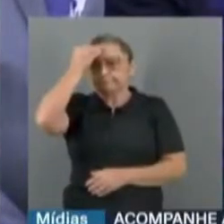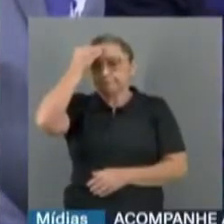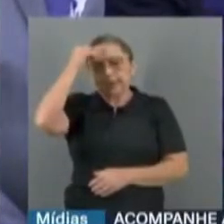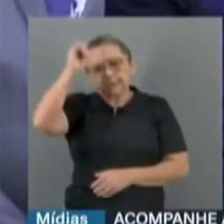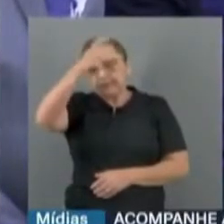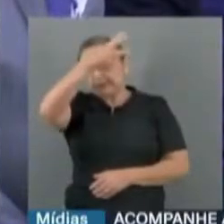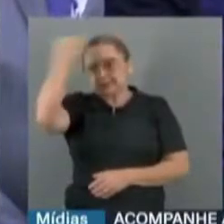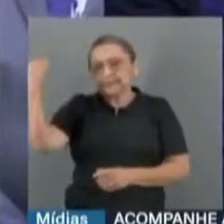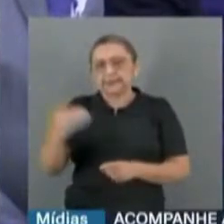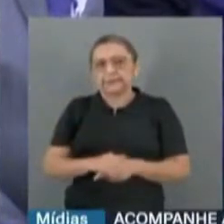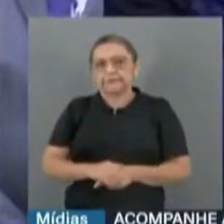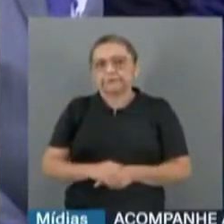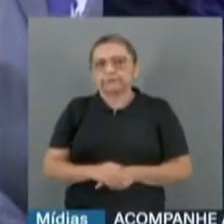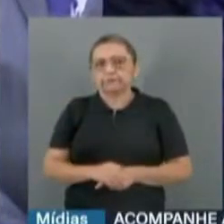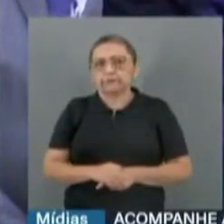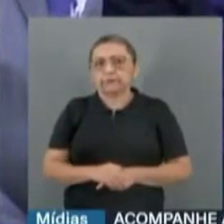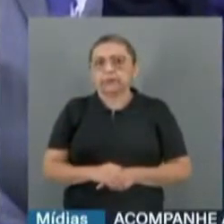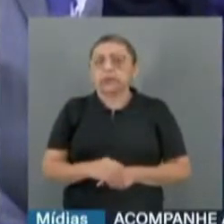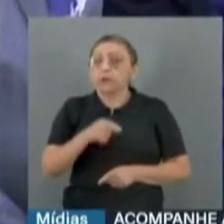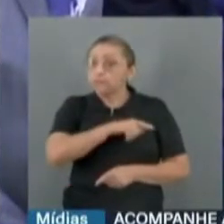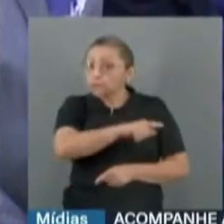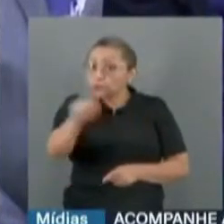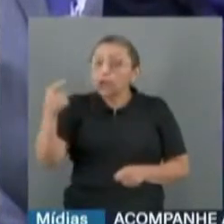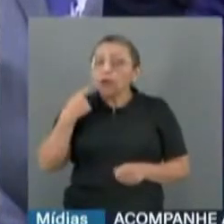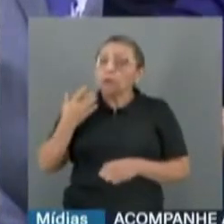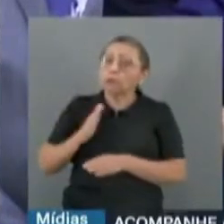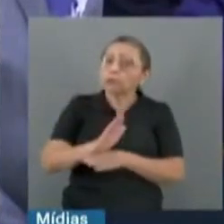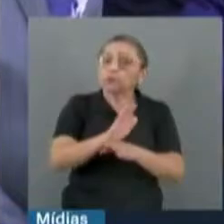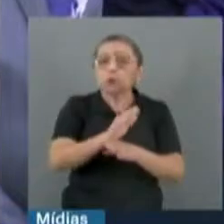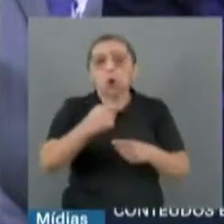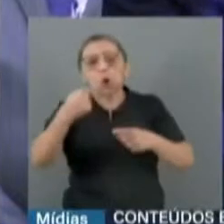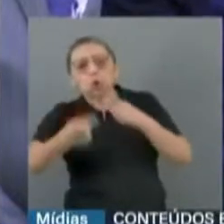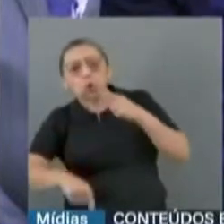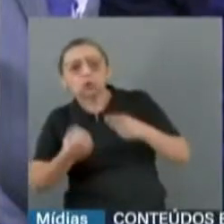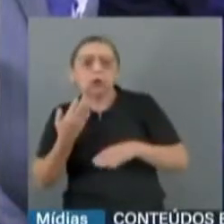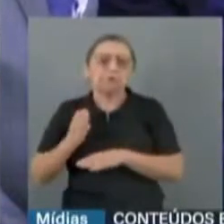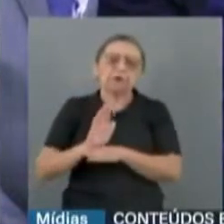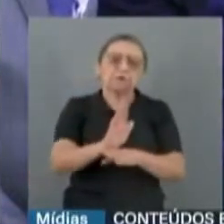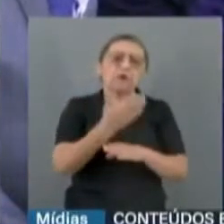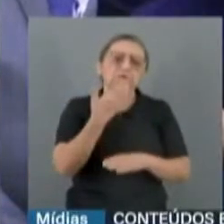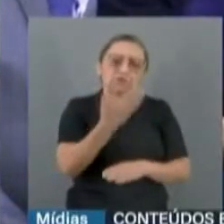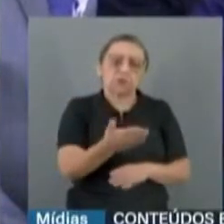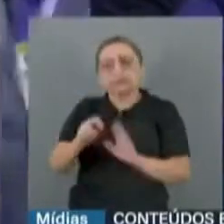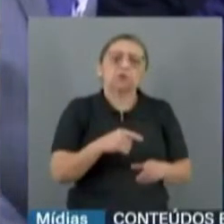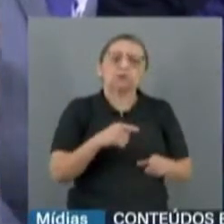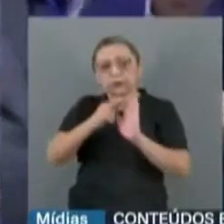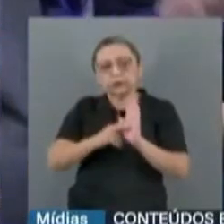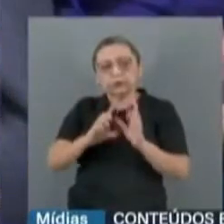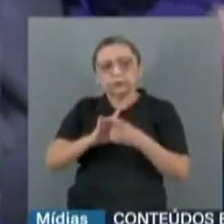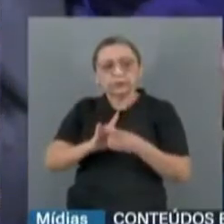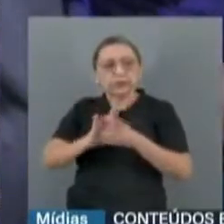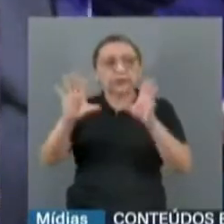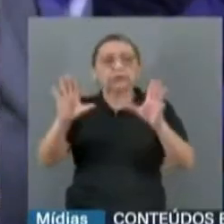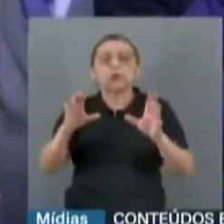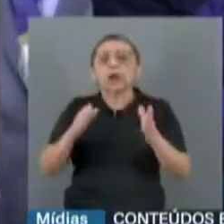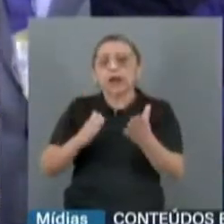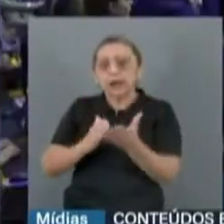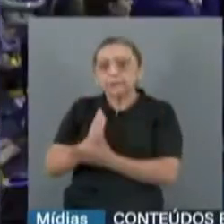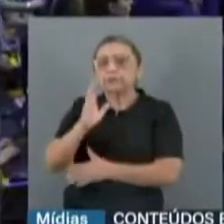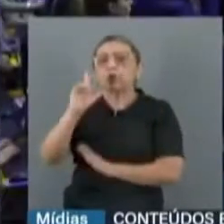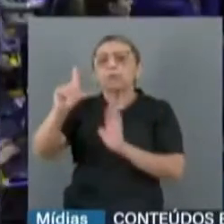méritos, mas a gente sabe que é por um bem maior. A gente esperou há muito tempo por essa